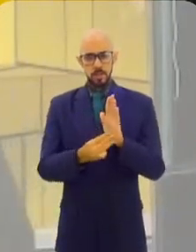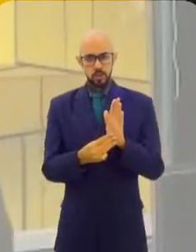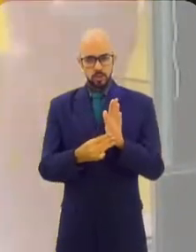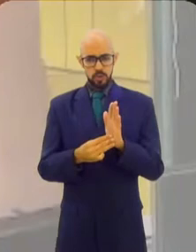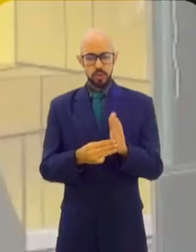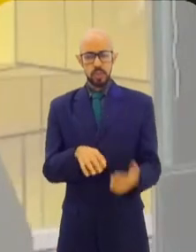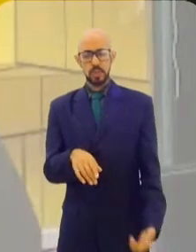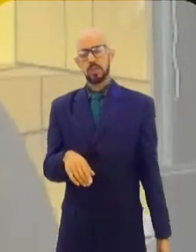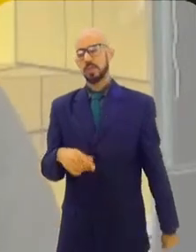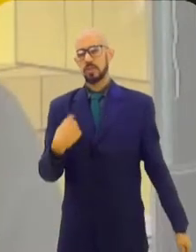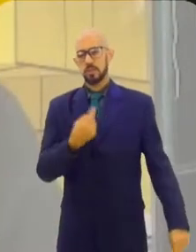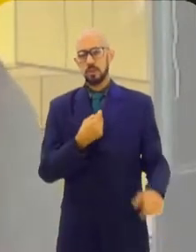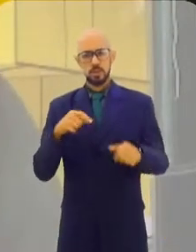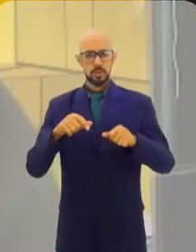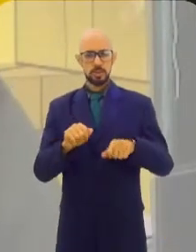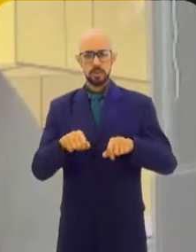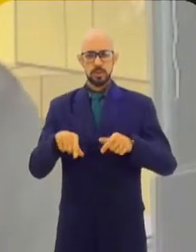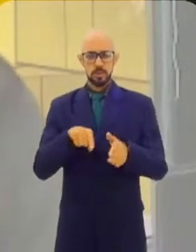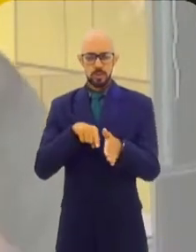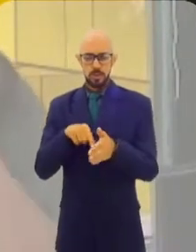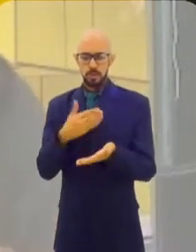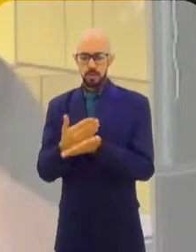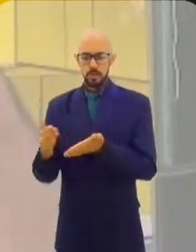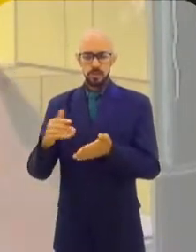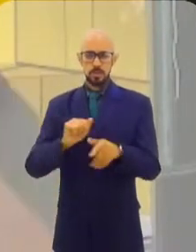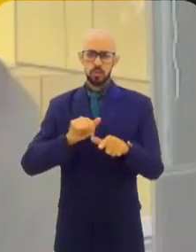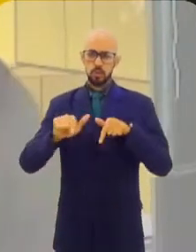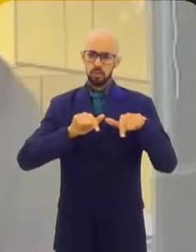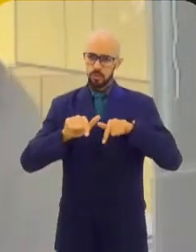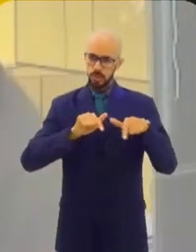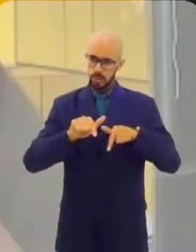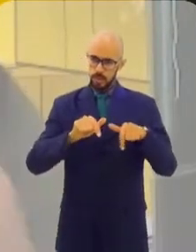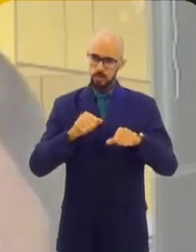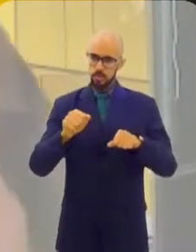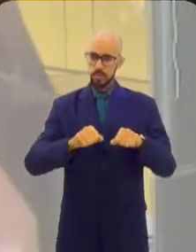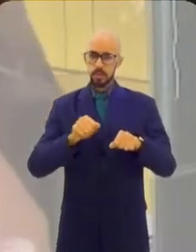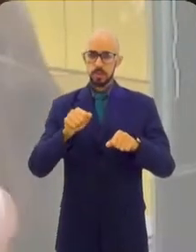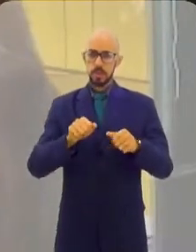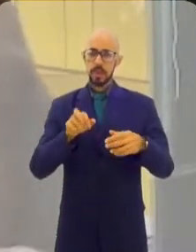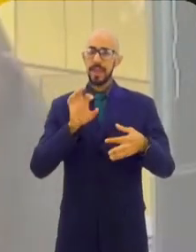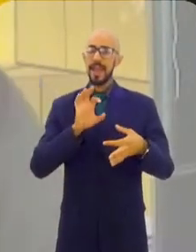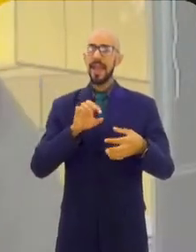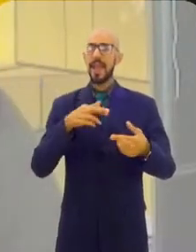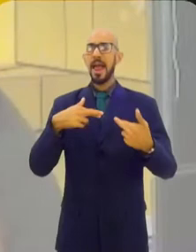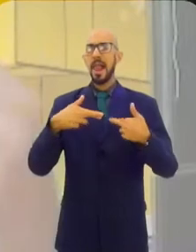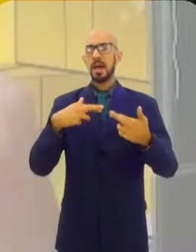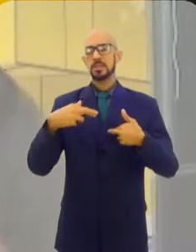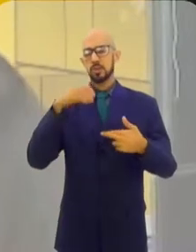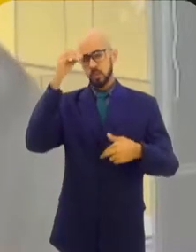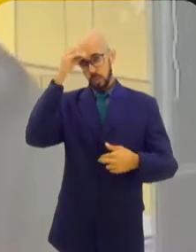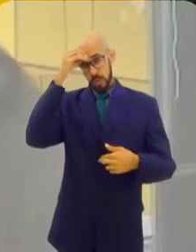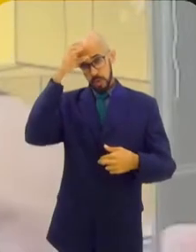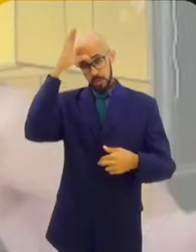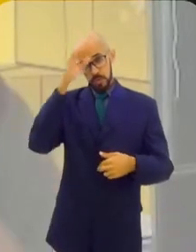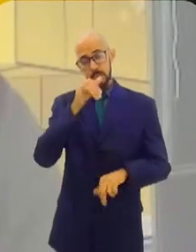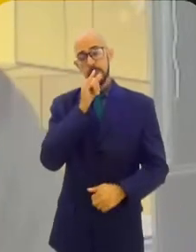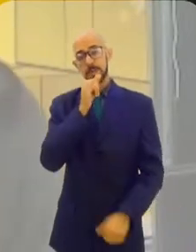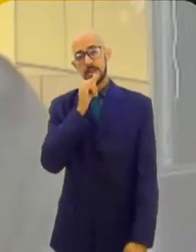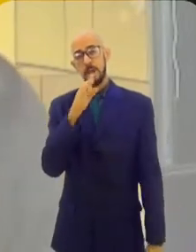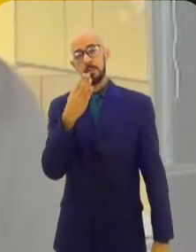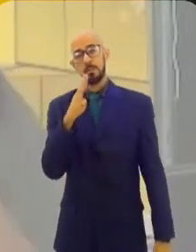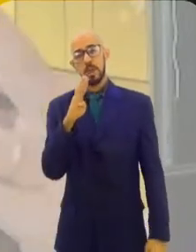mapeamento então a gente trouxe atividade que estão muito ligadas às atividades do conhecimento né Por exemplo